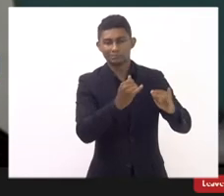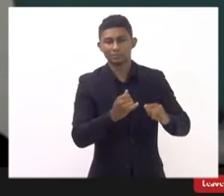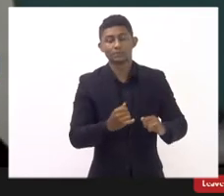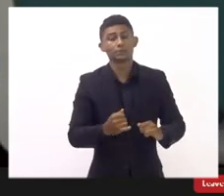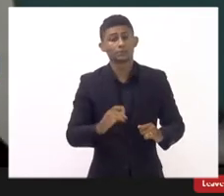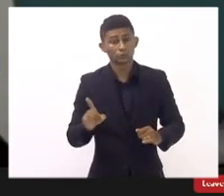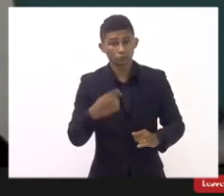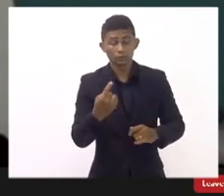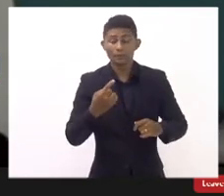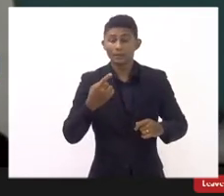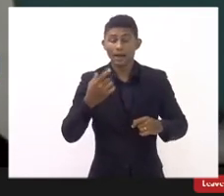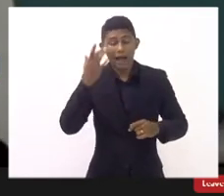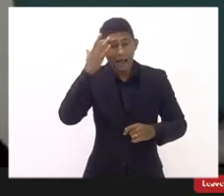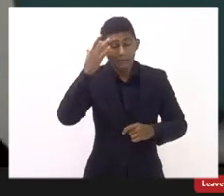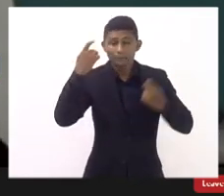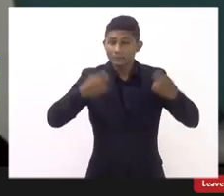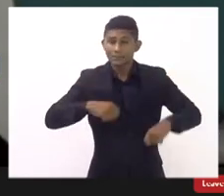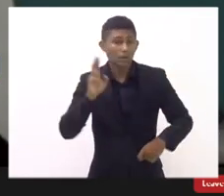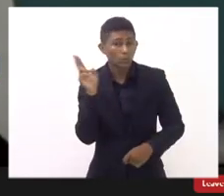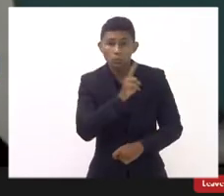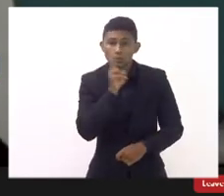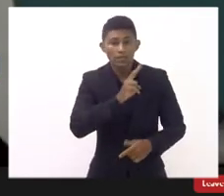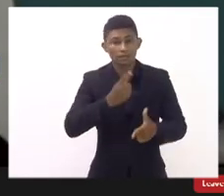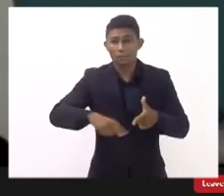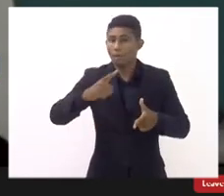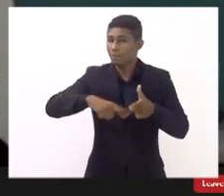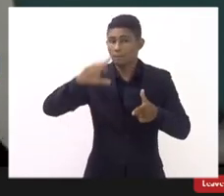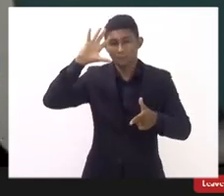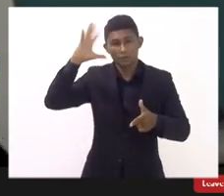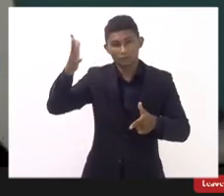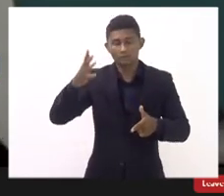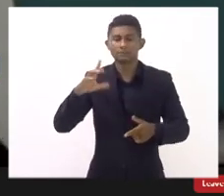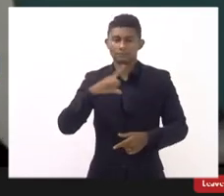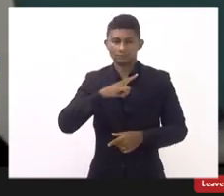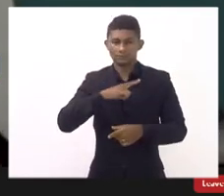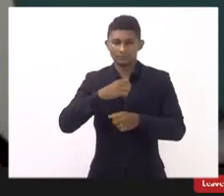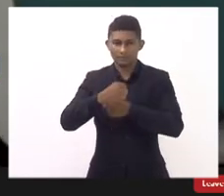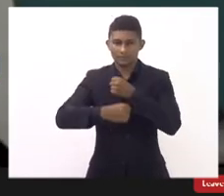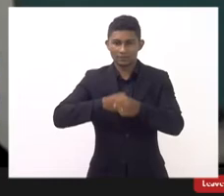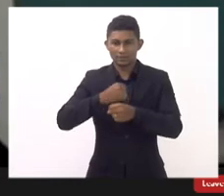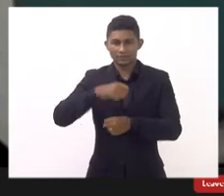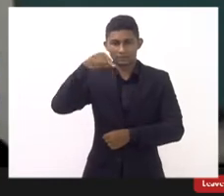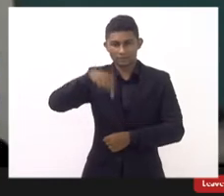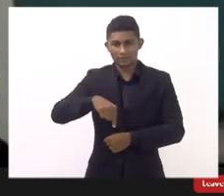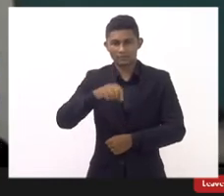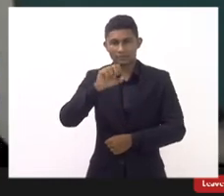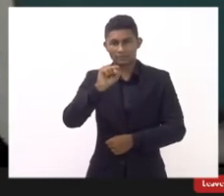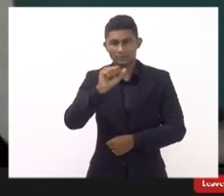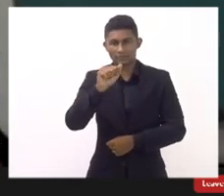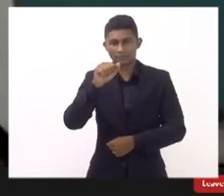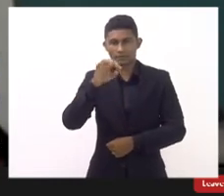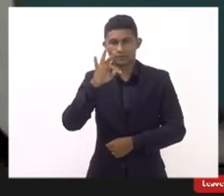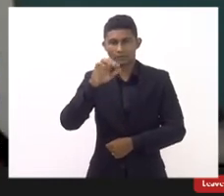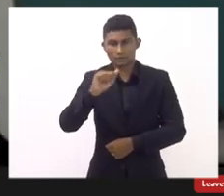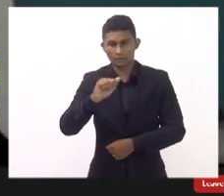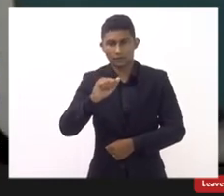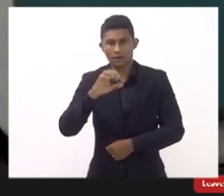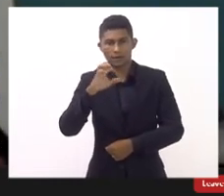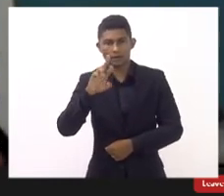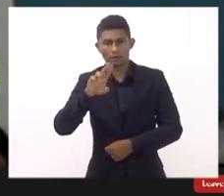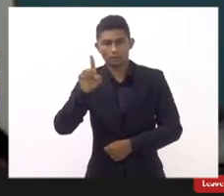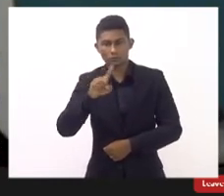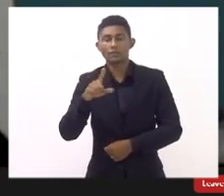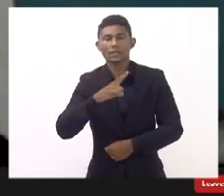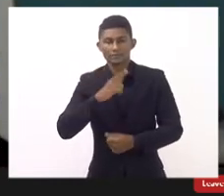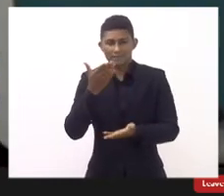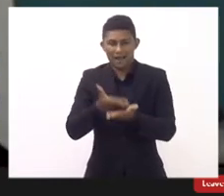urgente que essa questão se resolva, né? No início desse ano a gente fez, por exemplo, aqui em Santa Cruz, eu sou diretora de Santa Cruz, aula inaugural